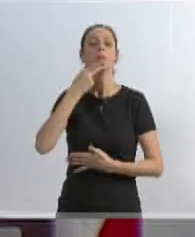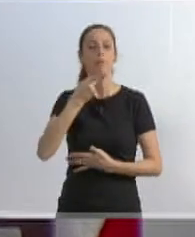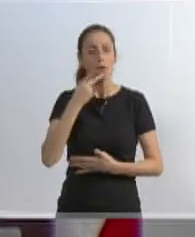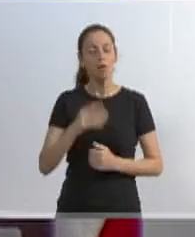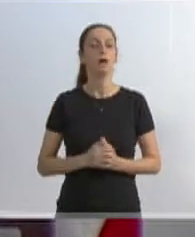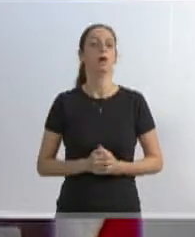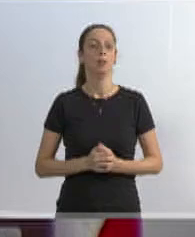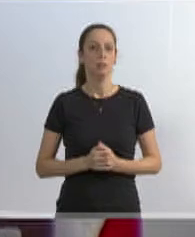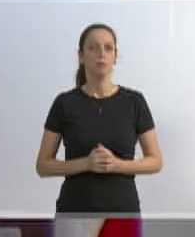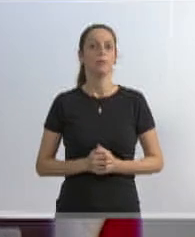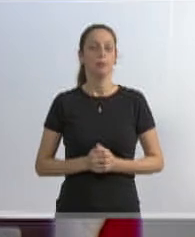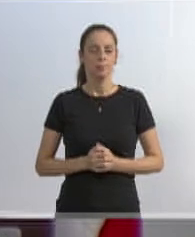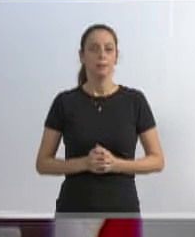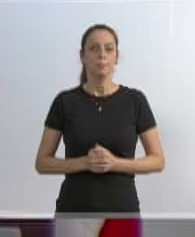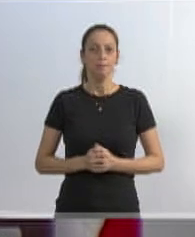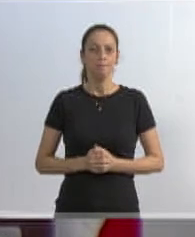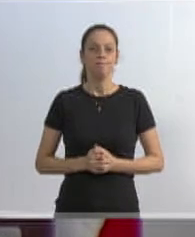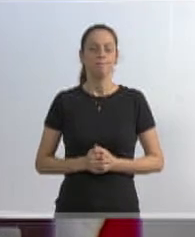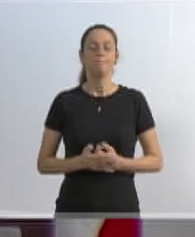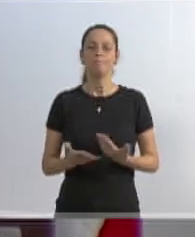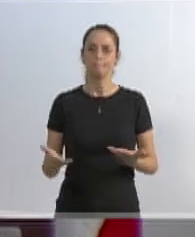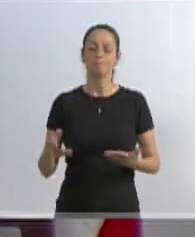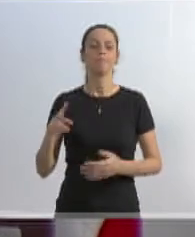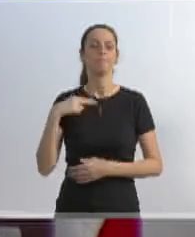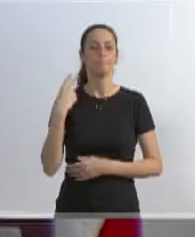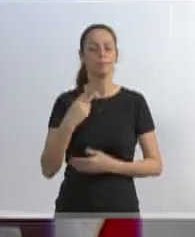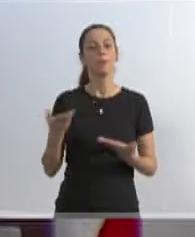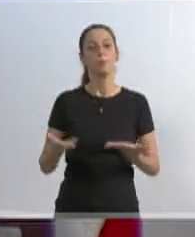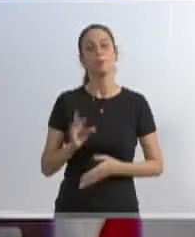falado pelo vereador caminhos de 2 para 3